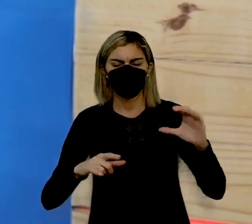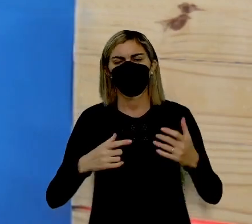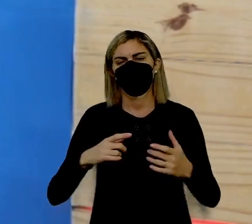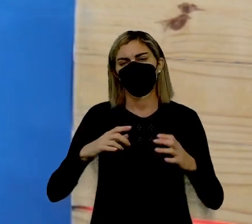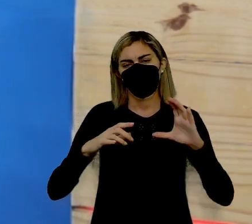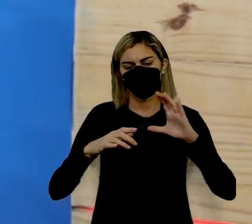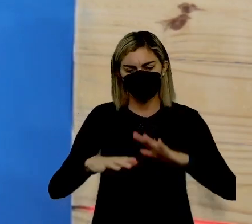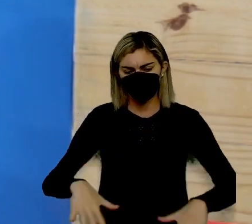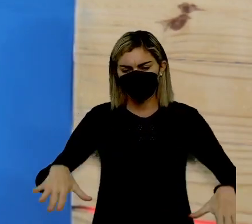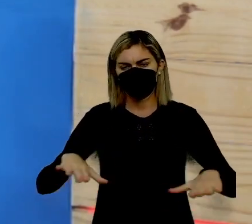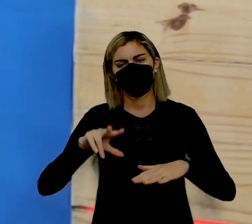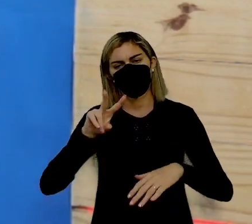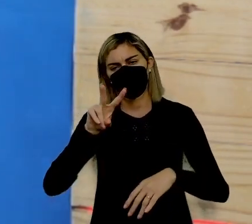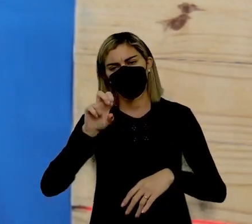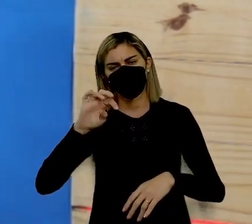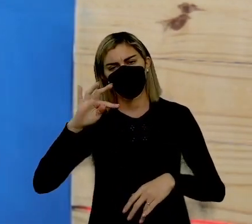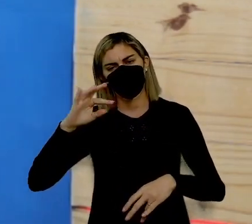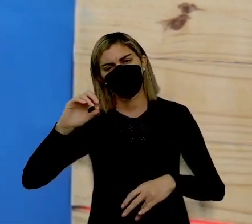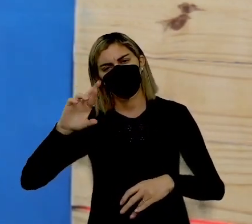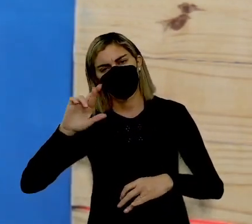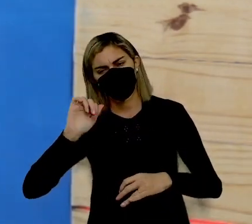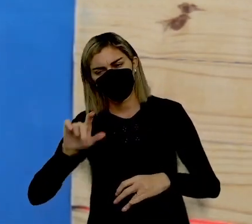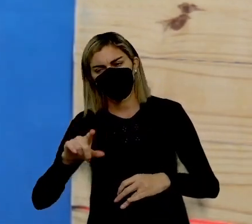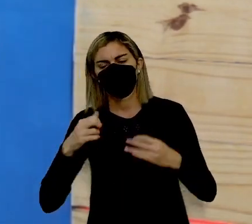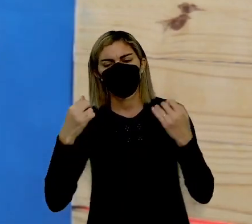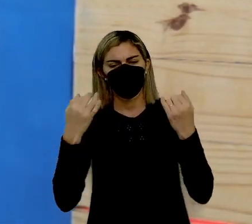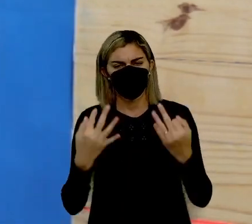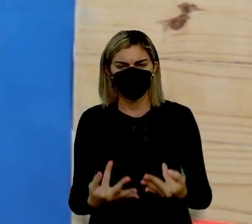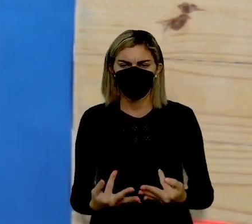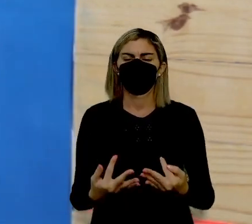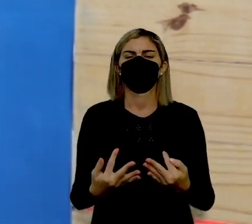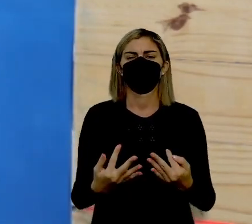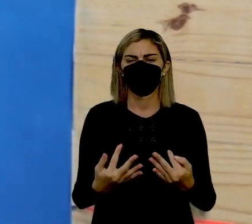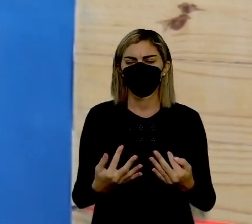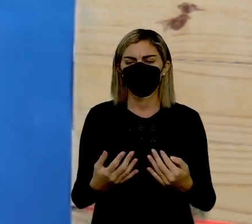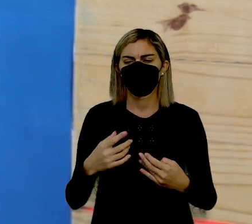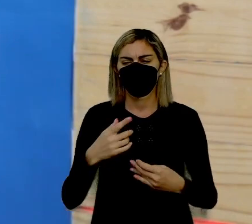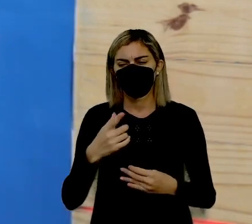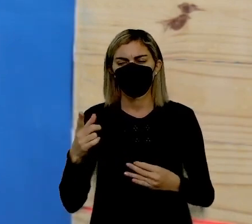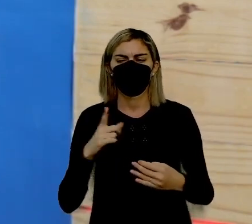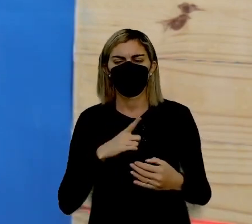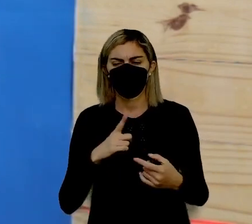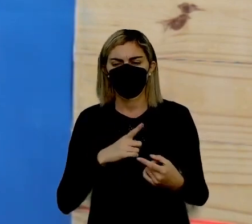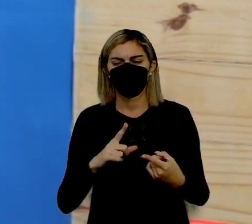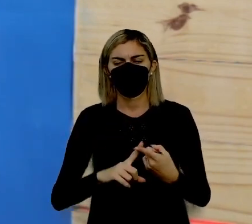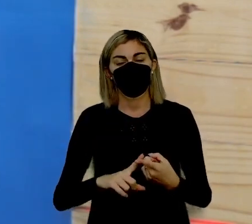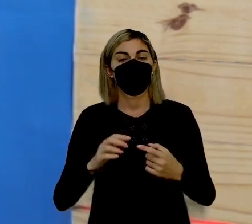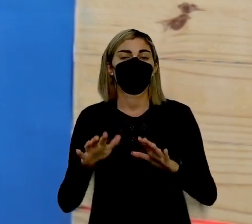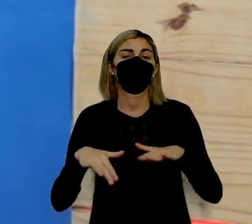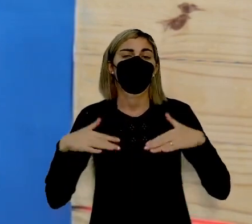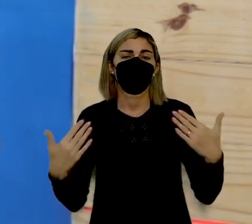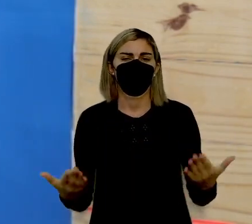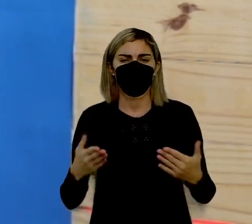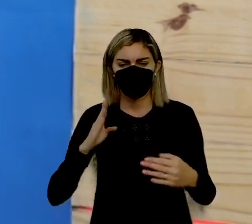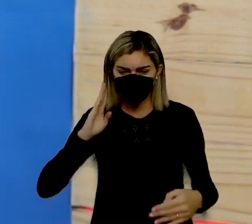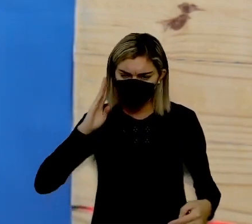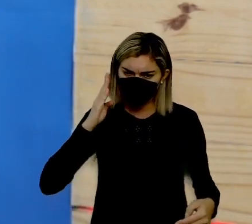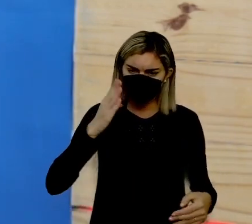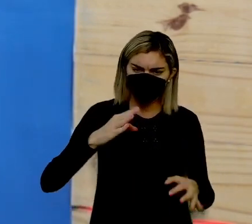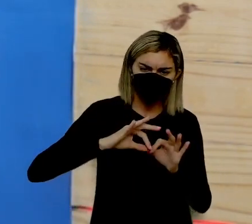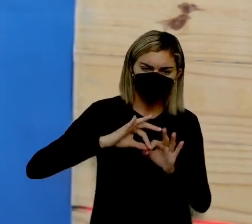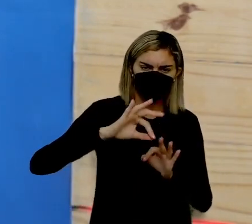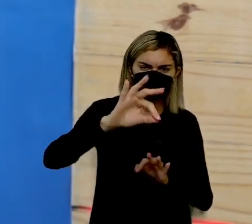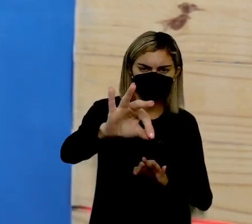é vetorial. Para você definir uma grandeza vetorial, você tem que definir qual é a direção, qual é